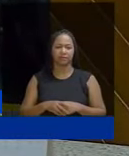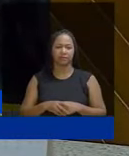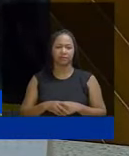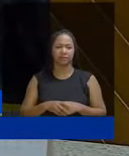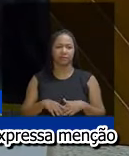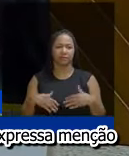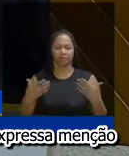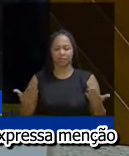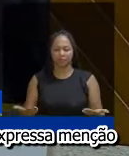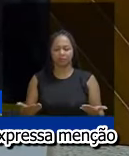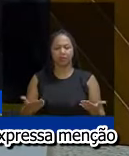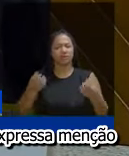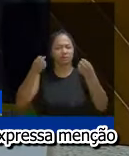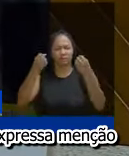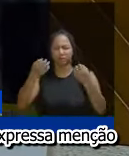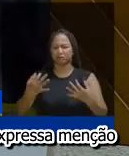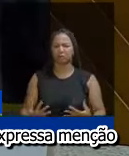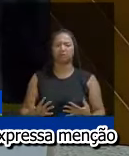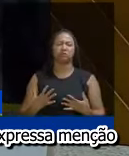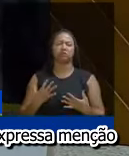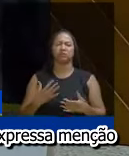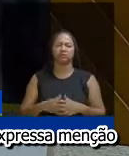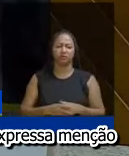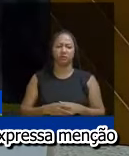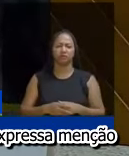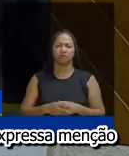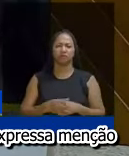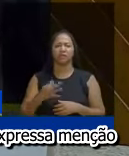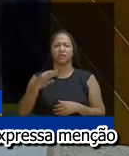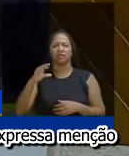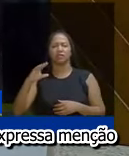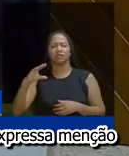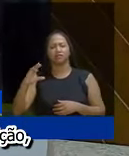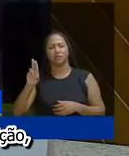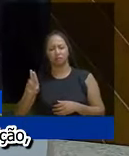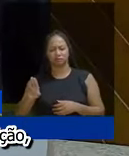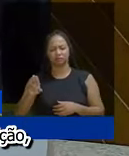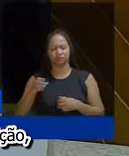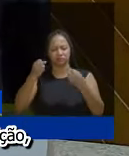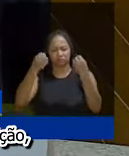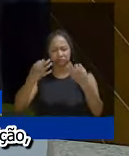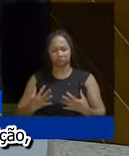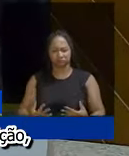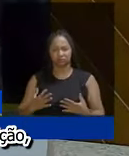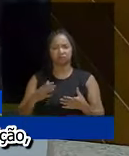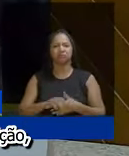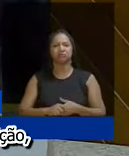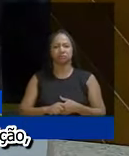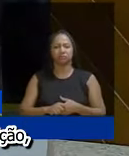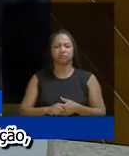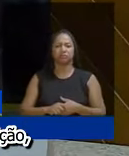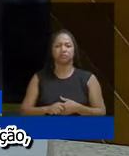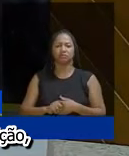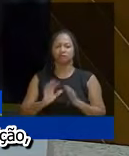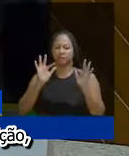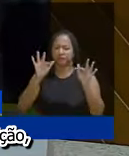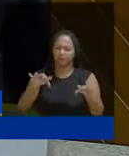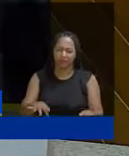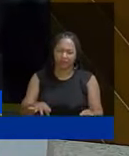Desse modo, não é relevante o fato de não ter constado na decisão do TCU expressa menção de que o ato foi ou não doloso para fins